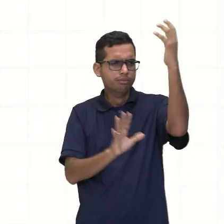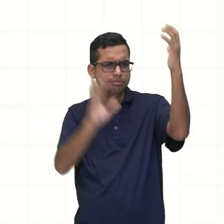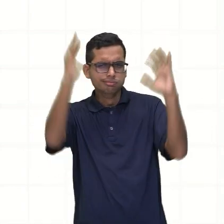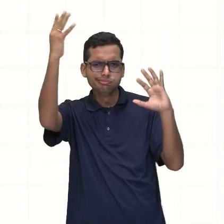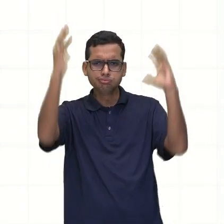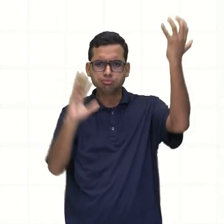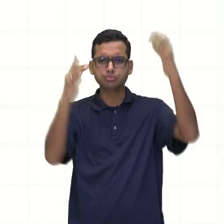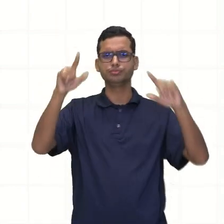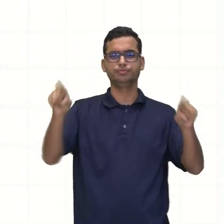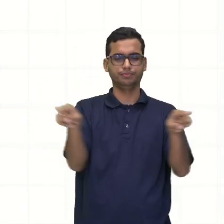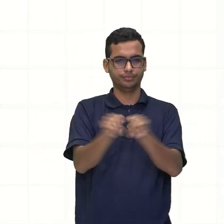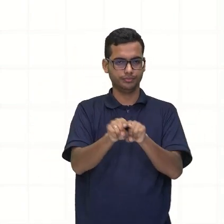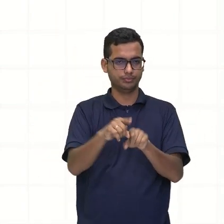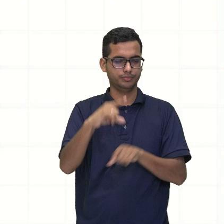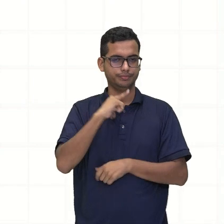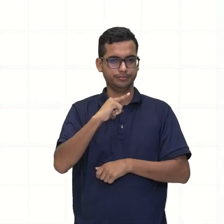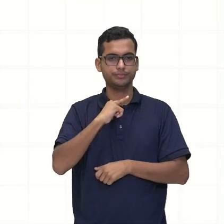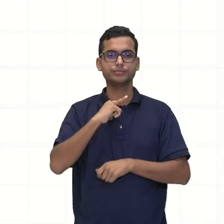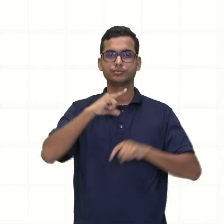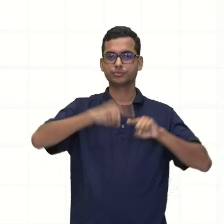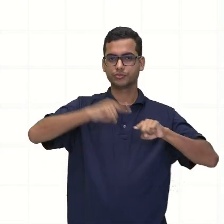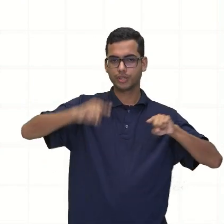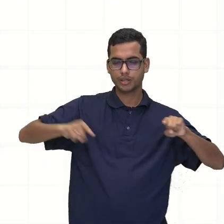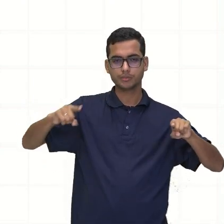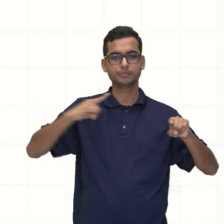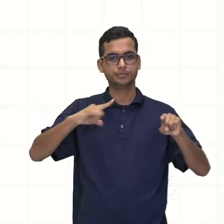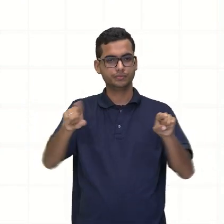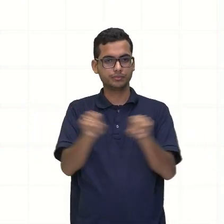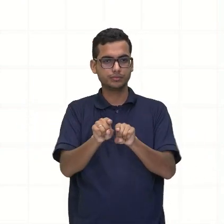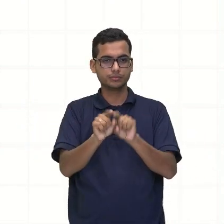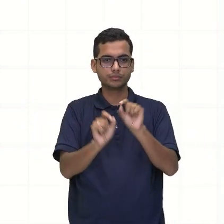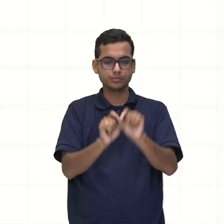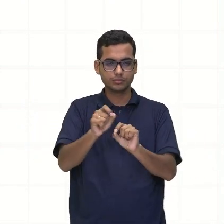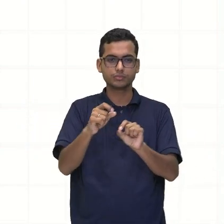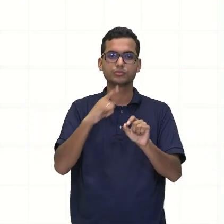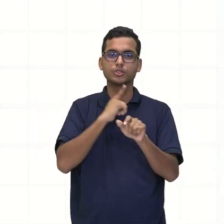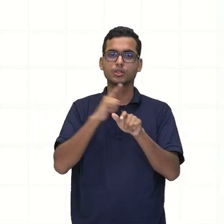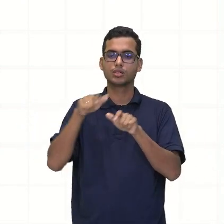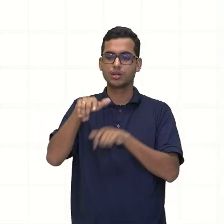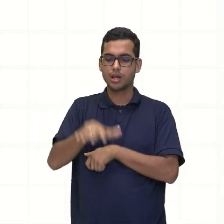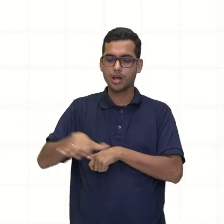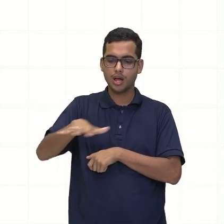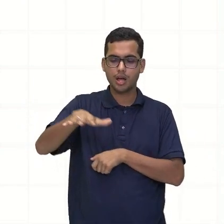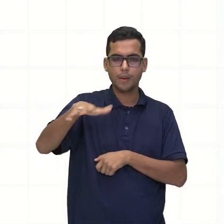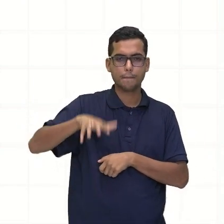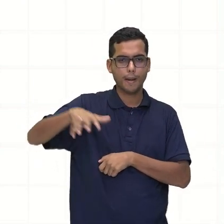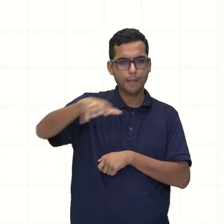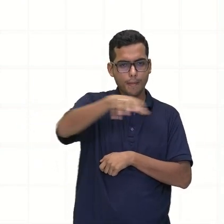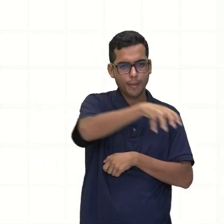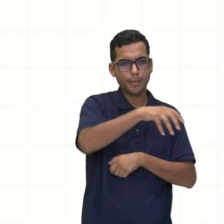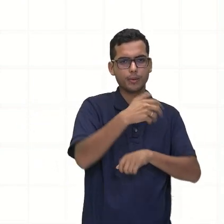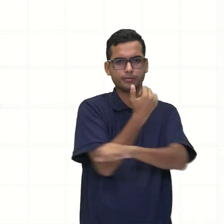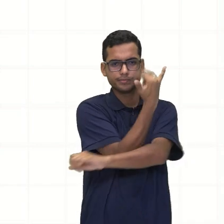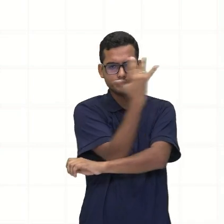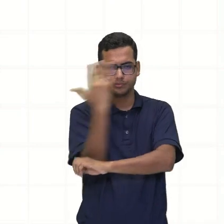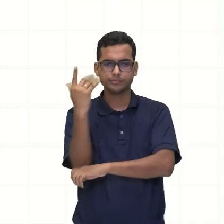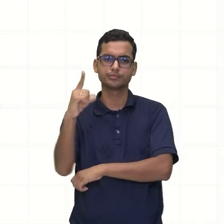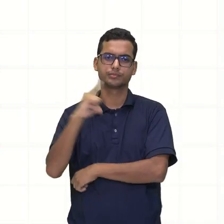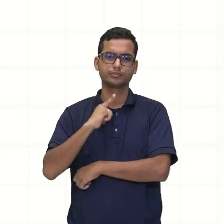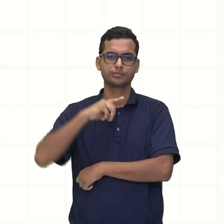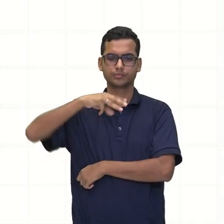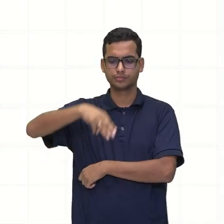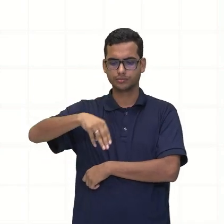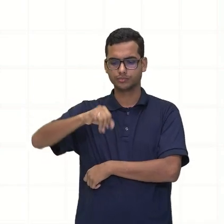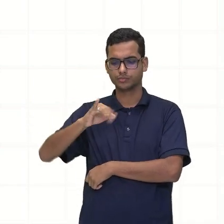regionais, com a presença do que nós chamamos, gente, de microclimas, tá bom? presentes na floresta, onde a gente vai observar ali